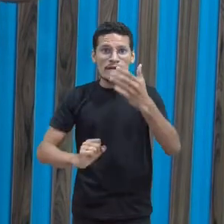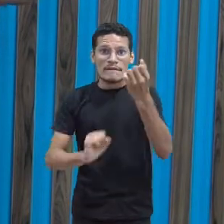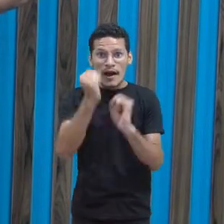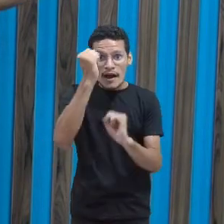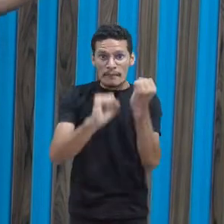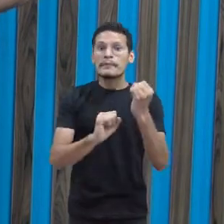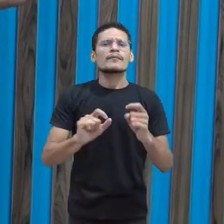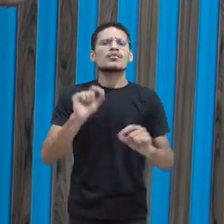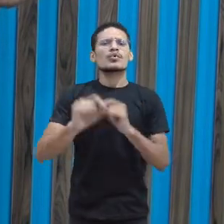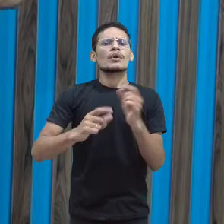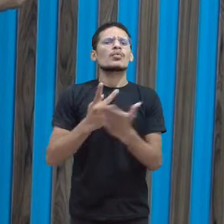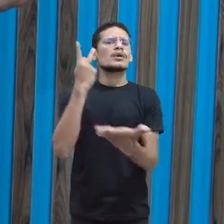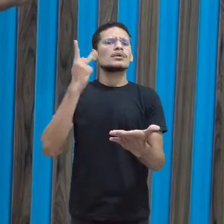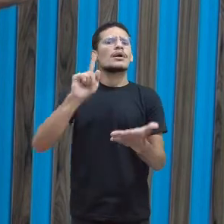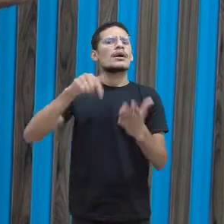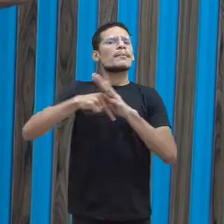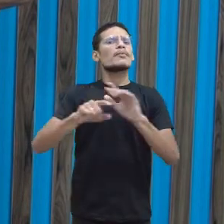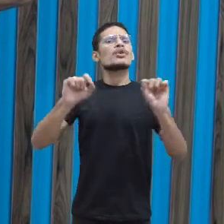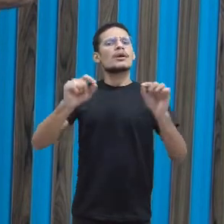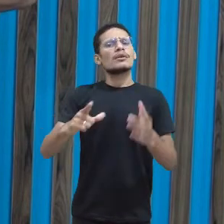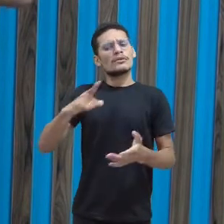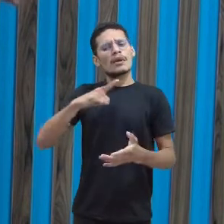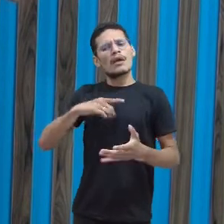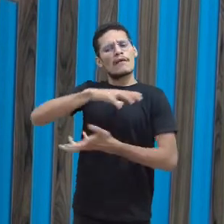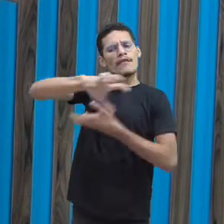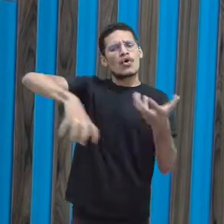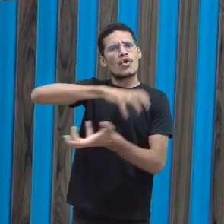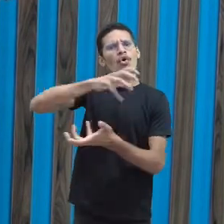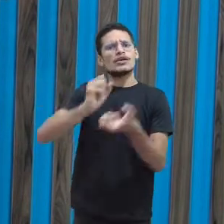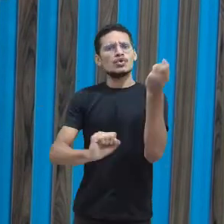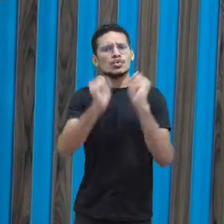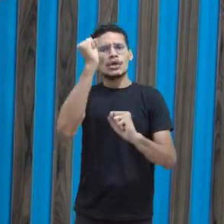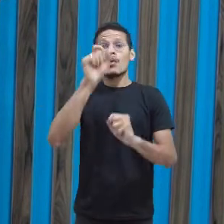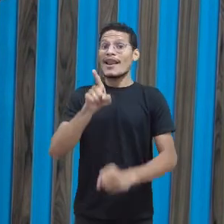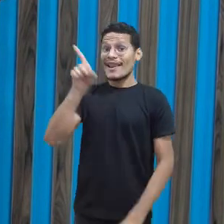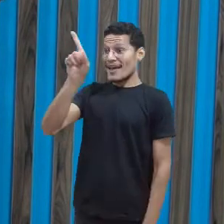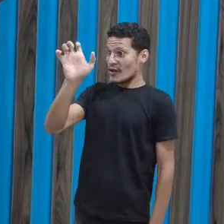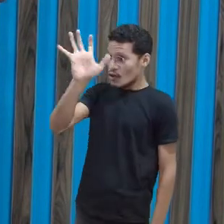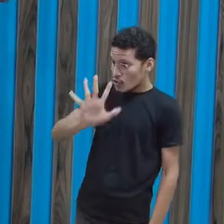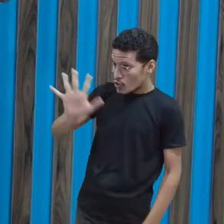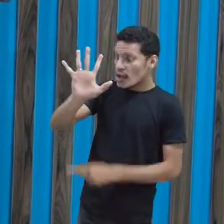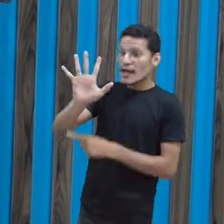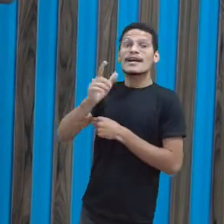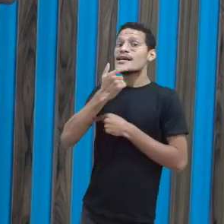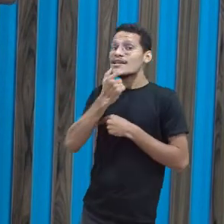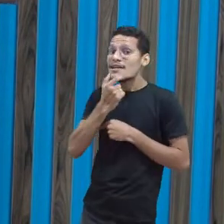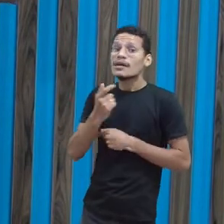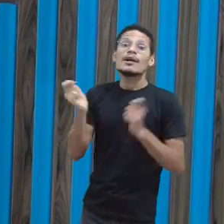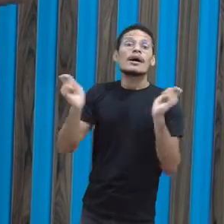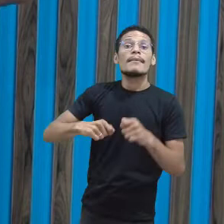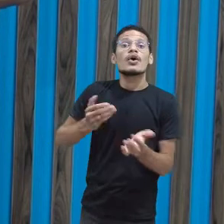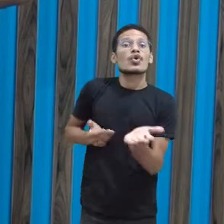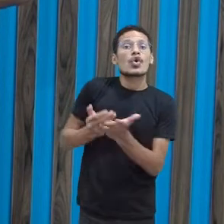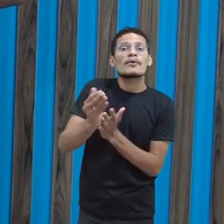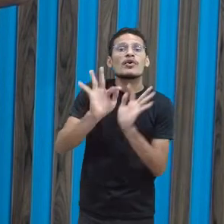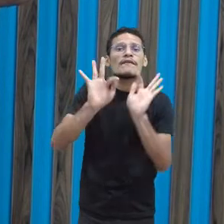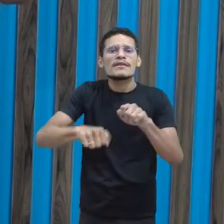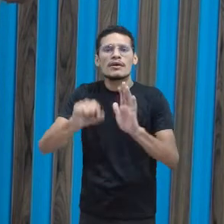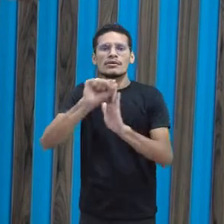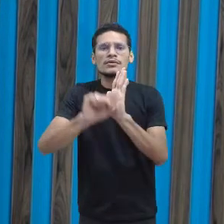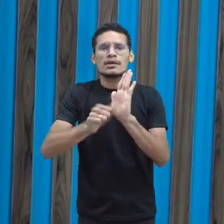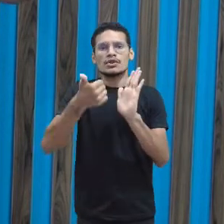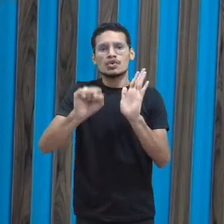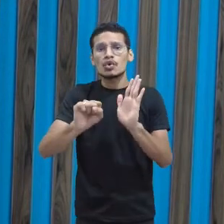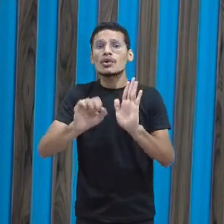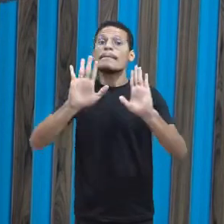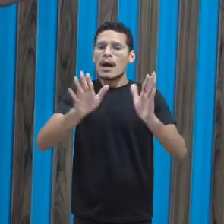Então, ao que remete à própria Revolução Industrial, que na Europa, especificamente na Inglaterra, começou no final do século XVIII, mas